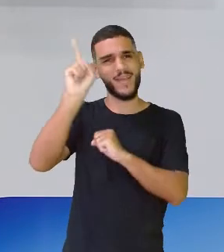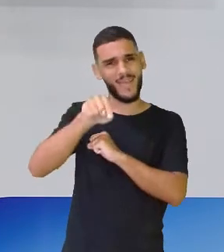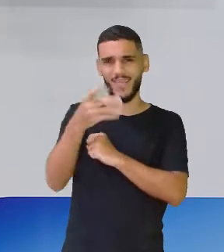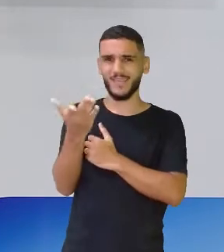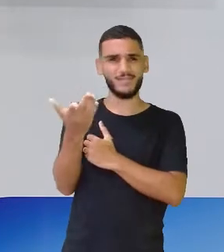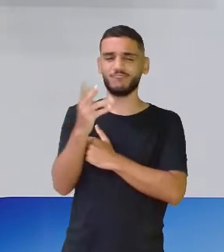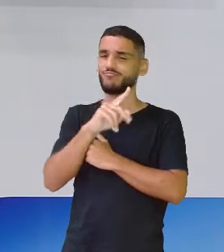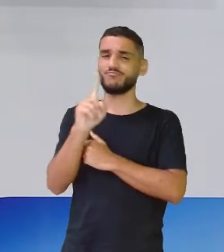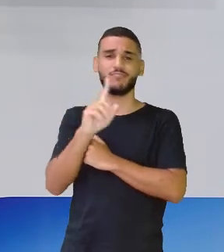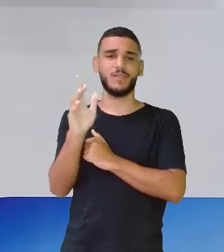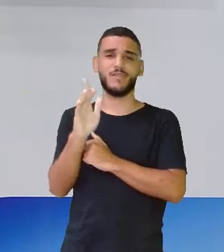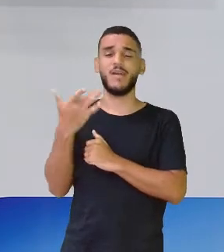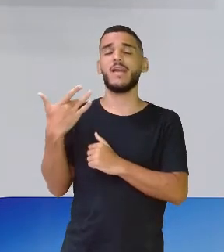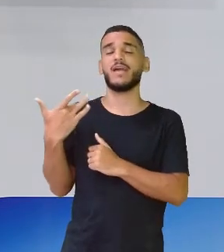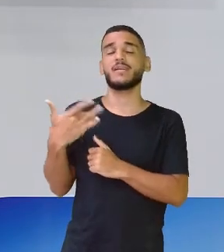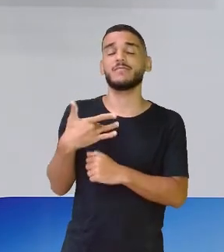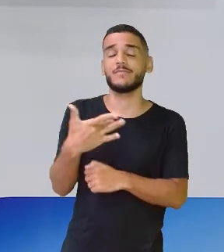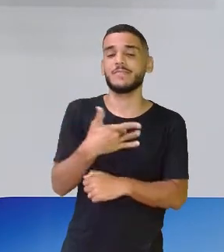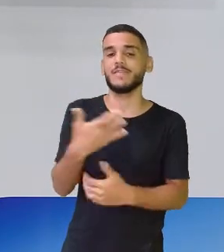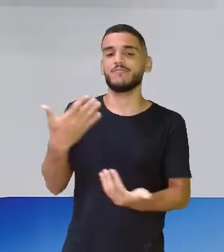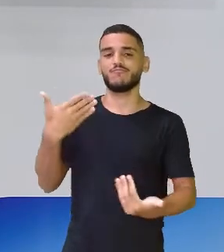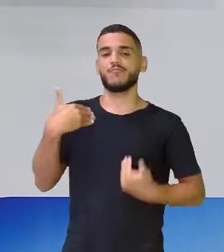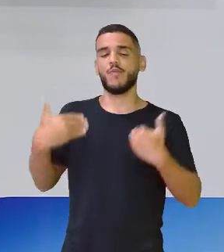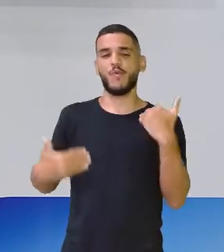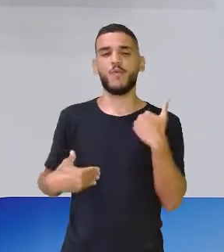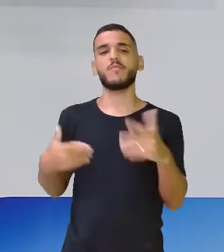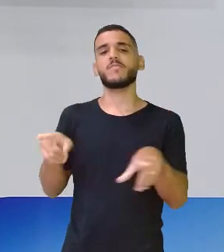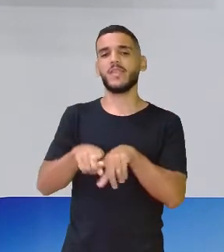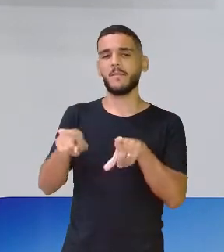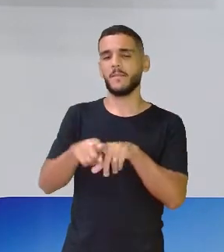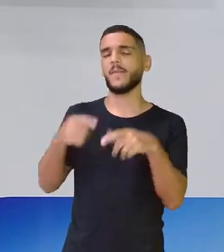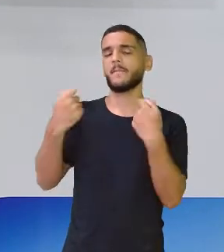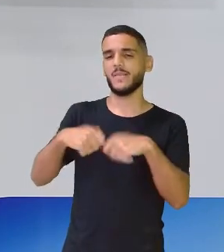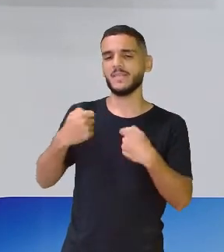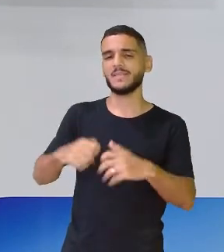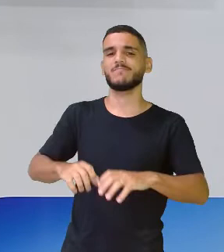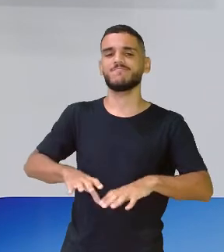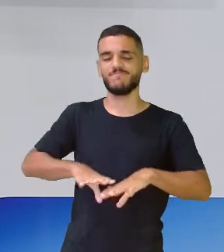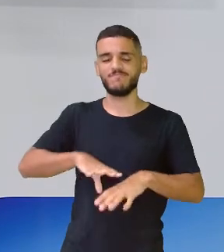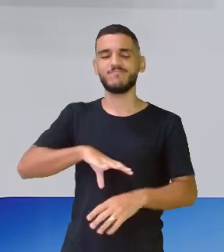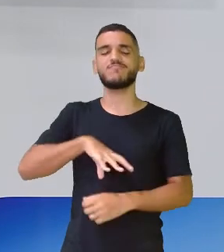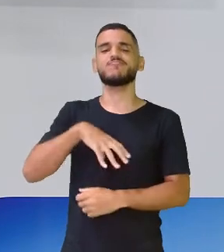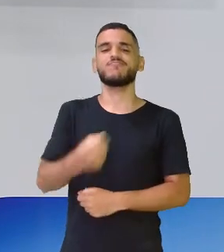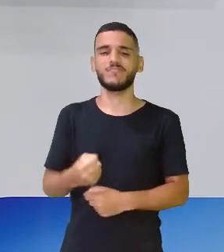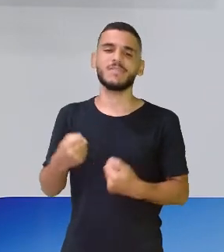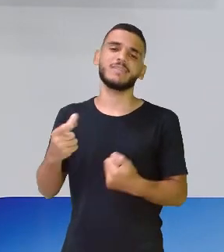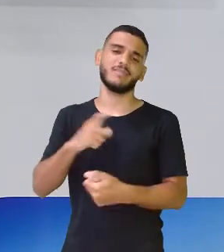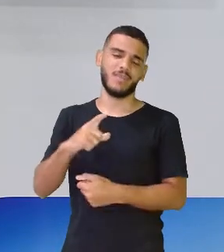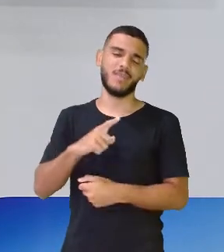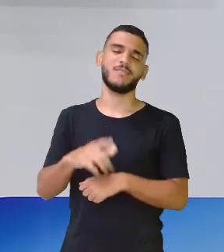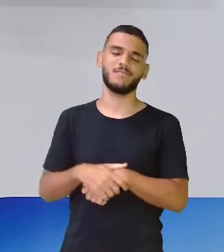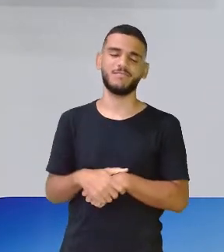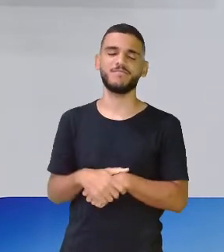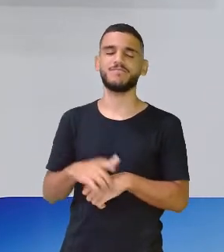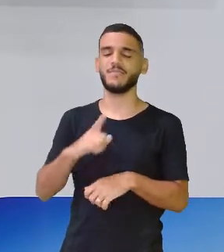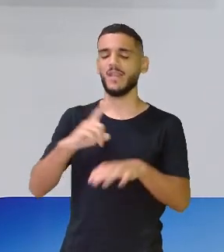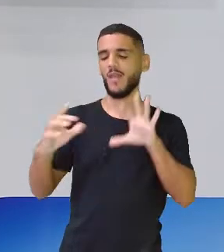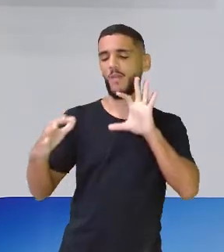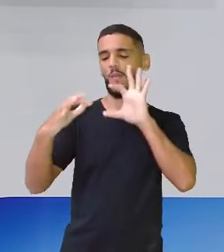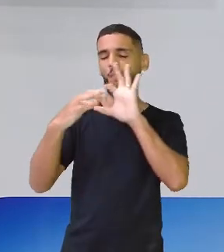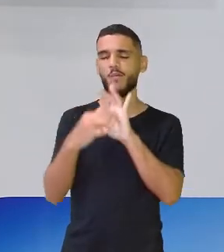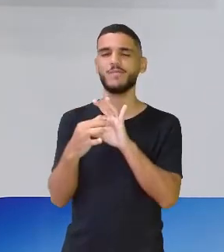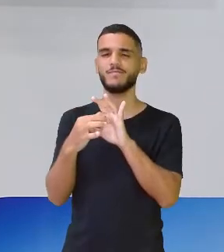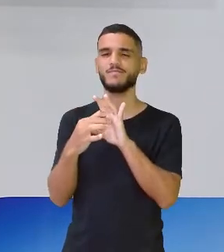a nossa saúde física também tem uma série de exigências. Então, tem essa integralidade, gente. Se une tudo,